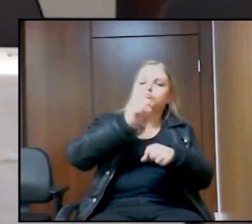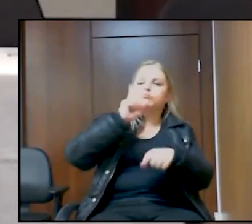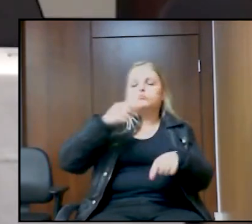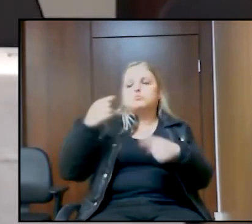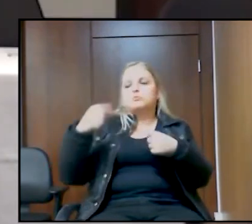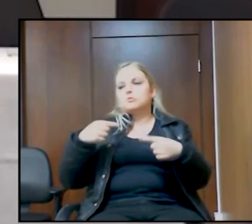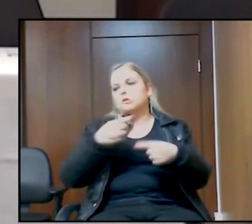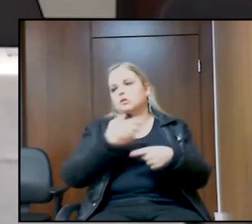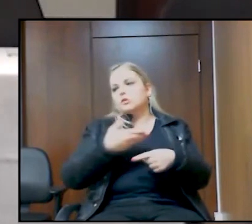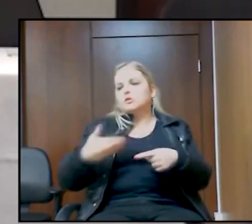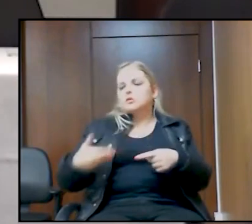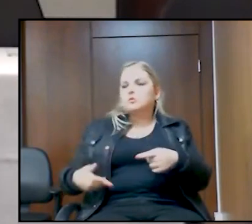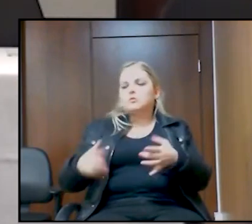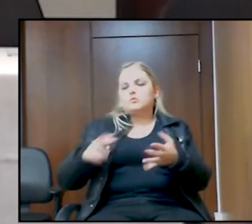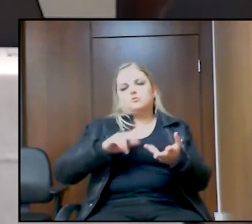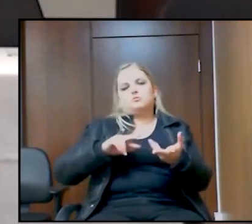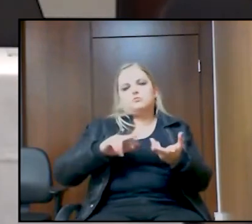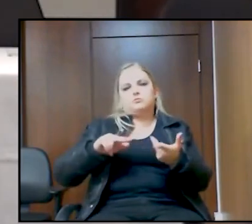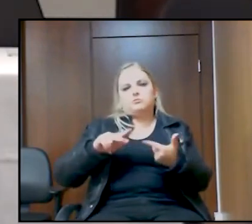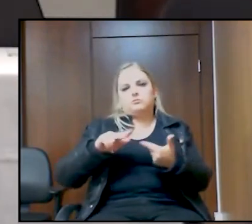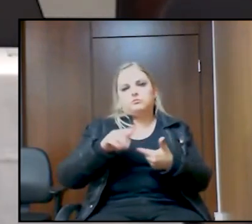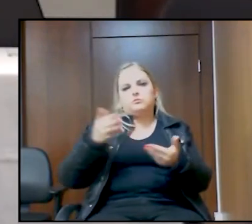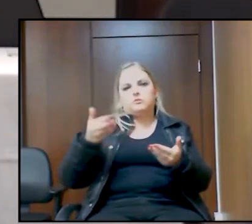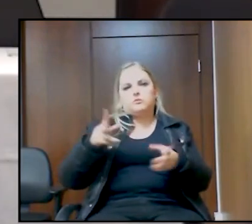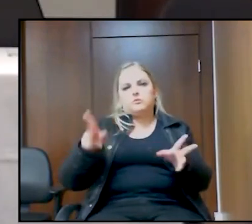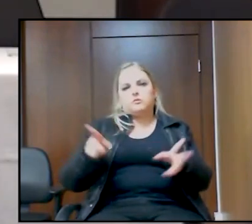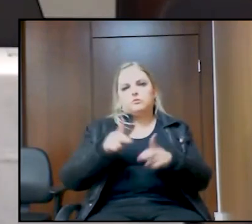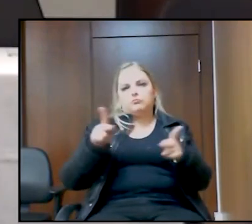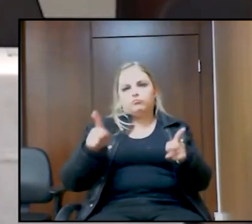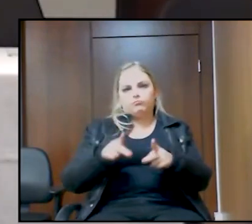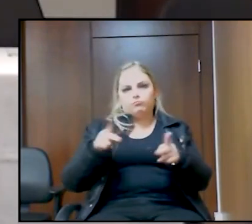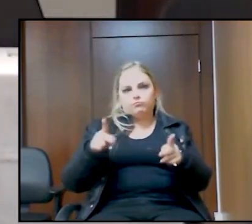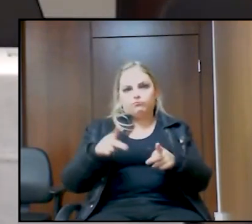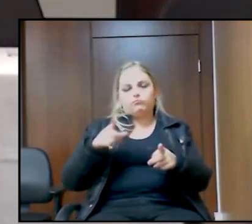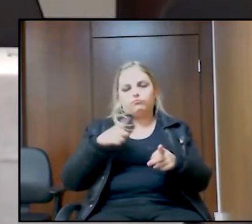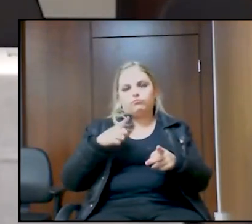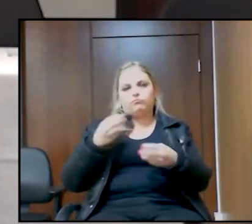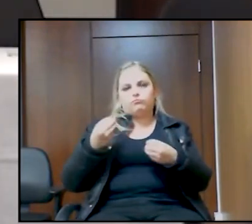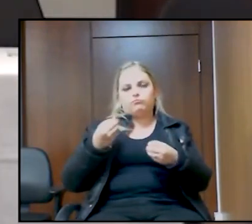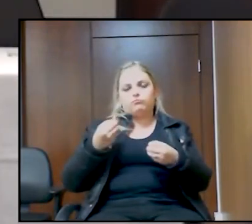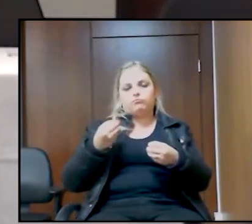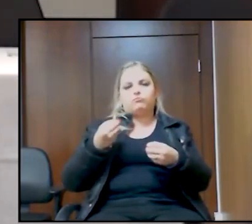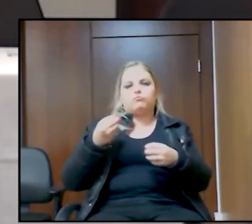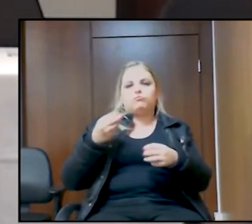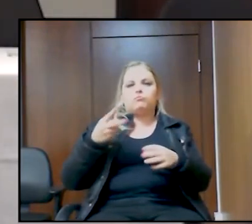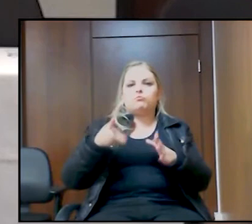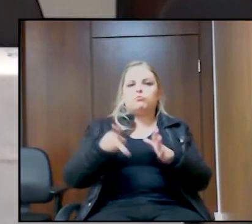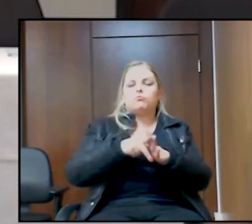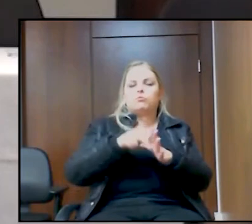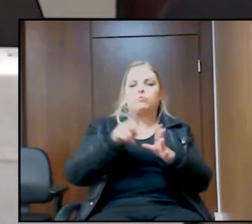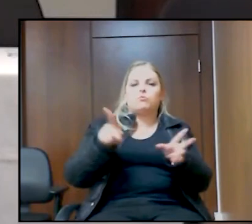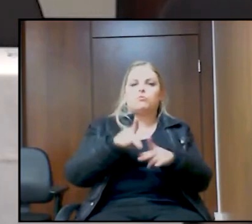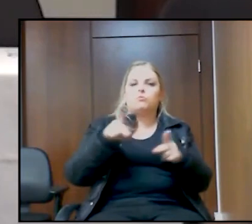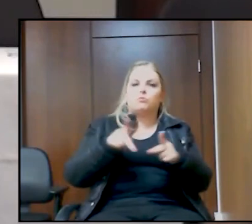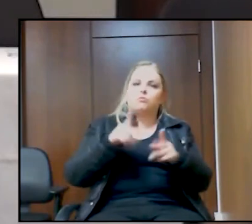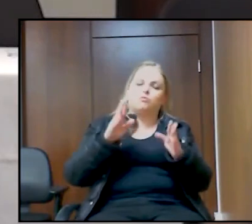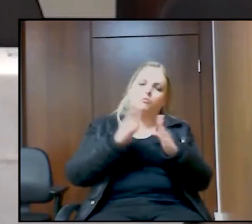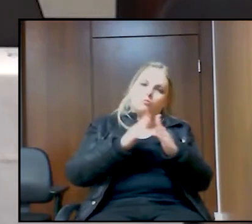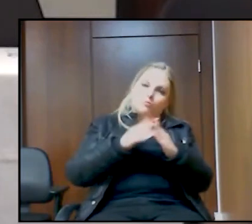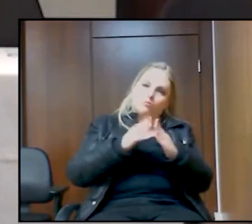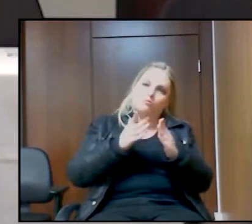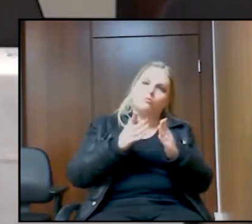públicas multissetoriais, dessa população que está institucionalizada, dessa população que mora